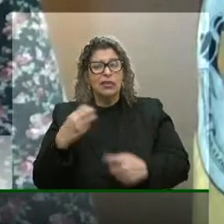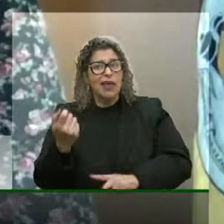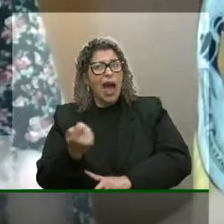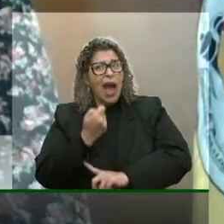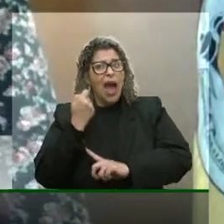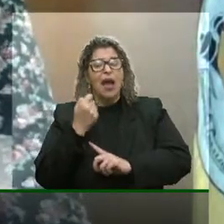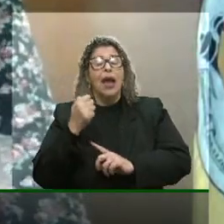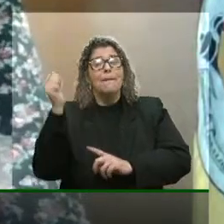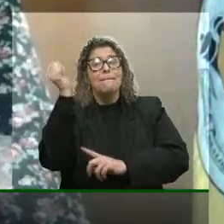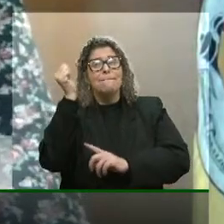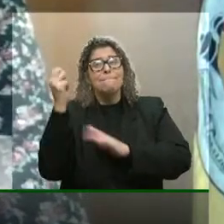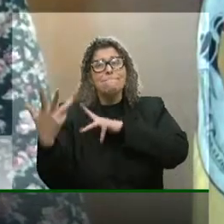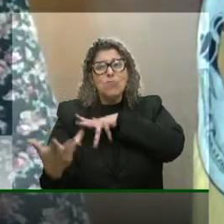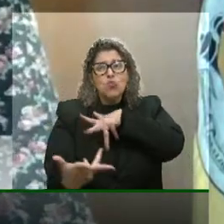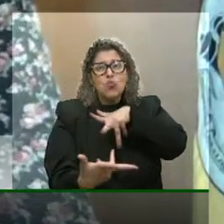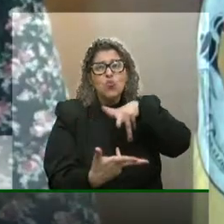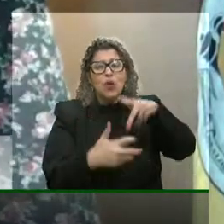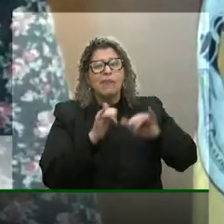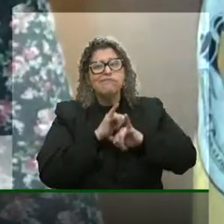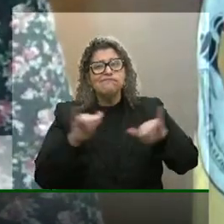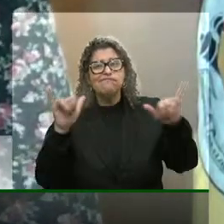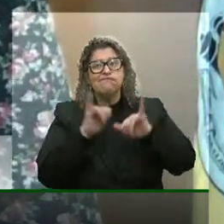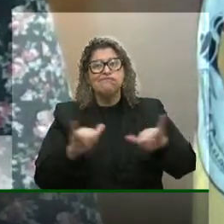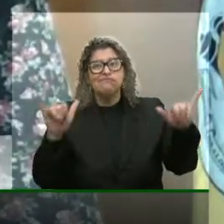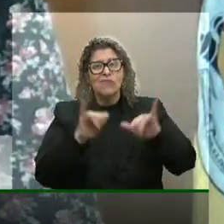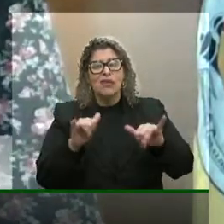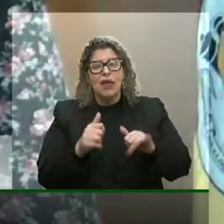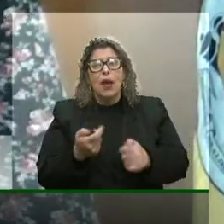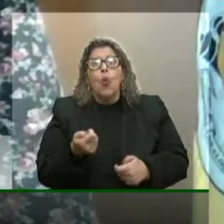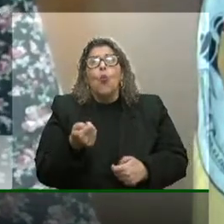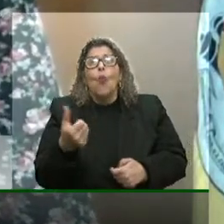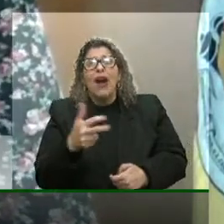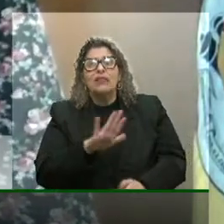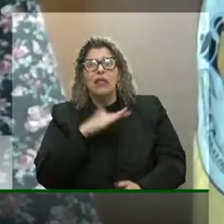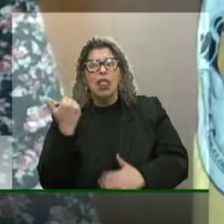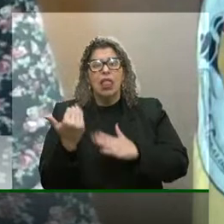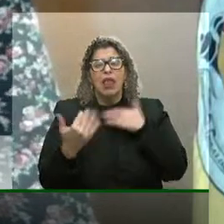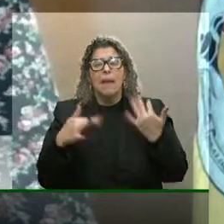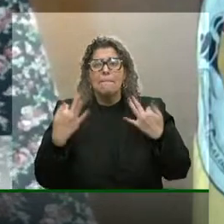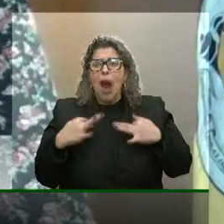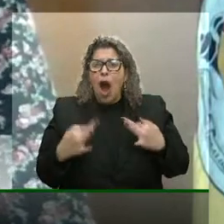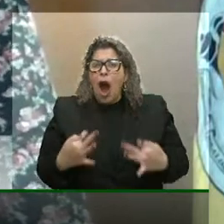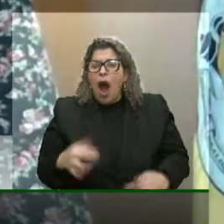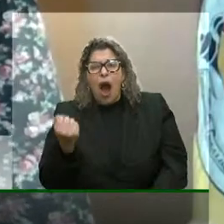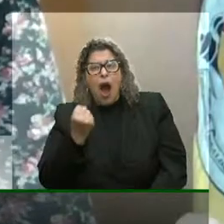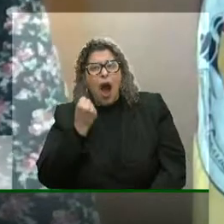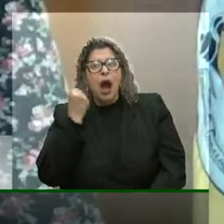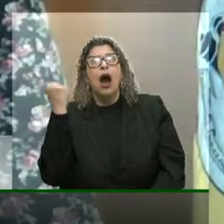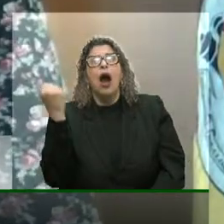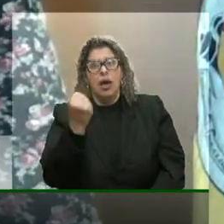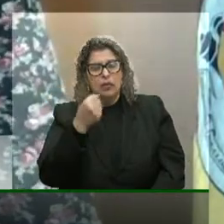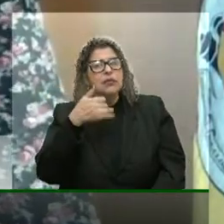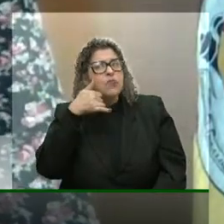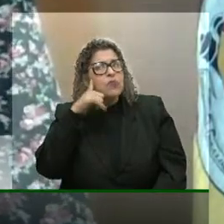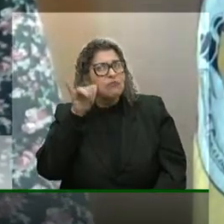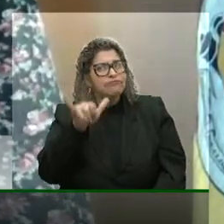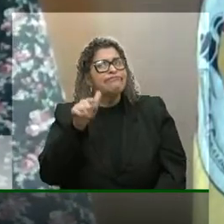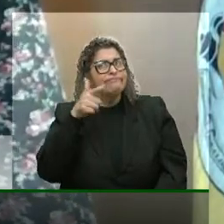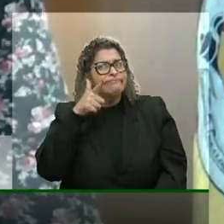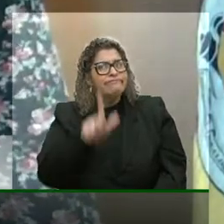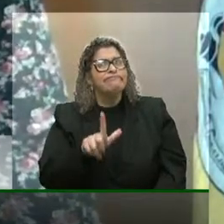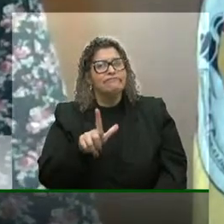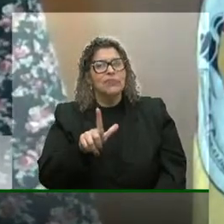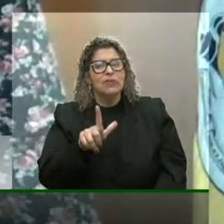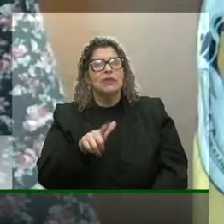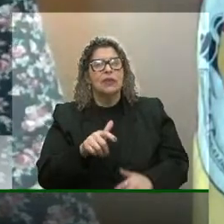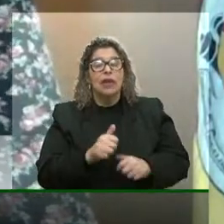mundial, declarando: a grande maioria das mortes e ferimentos graves no trânsito são evitáveis e, apesar